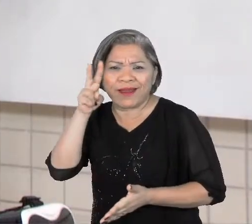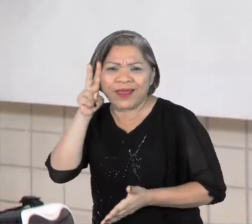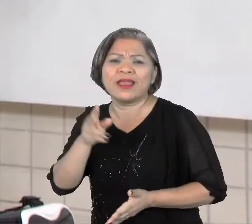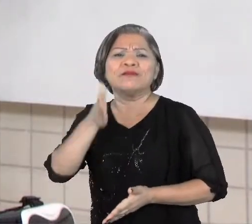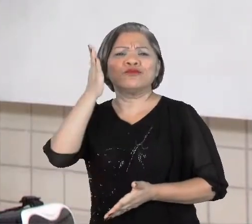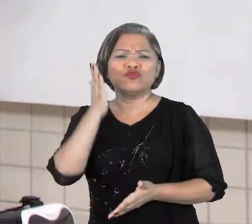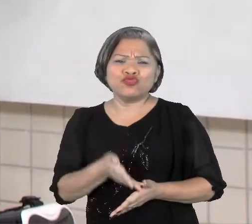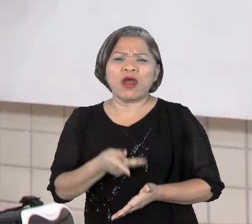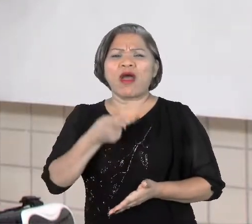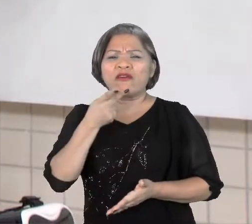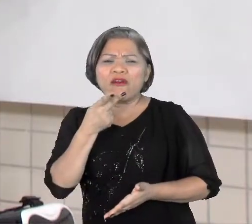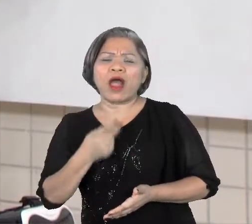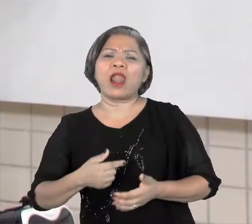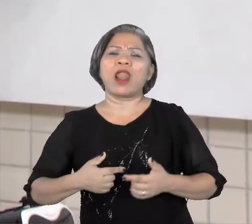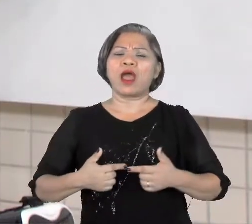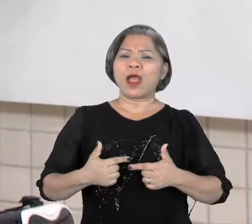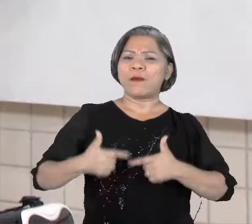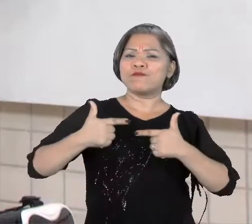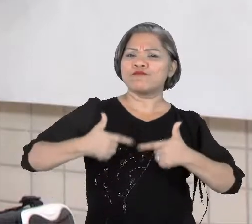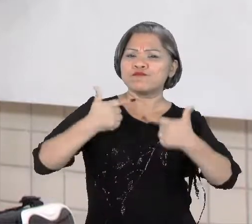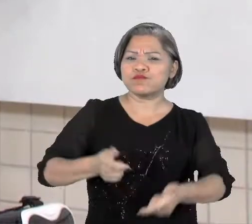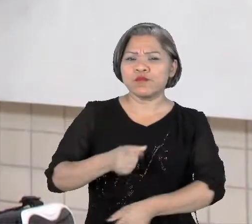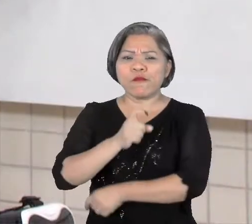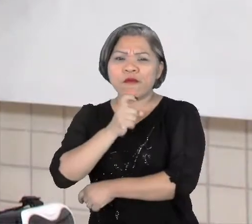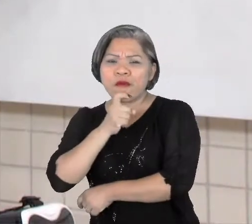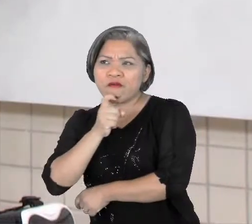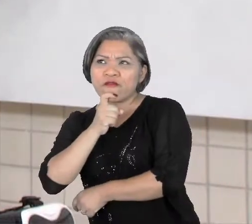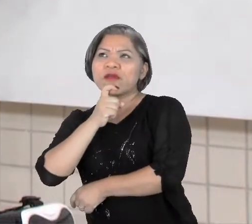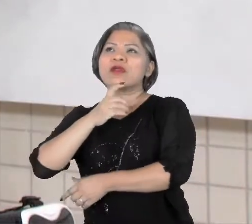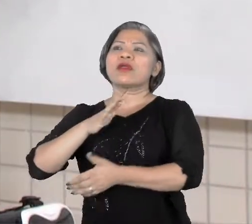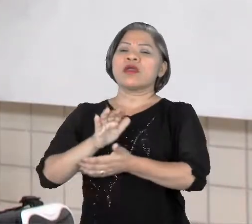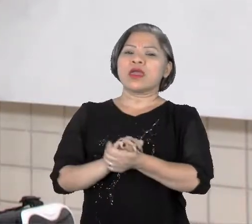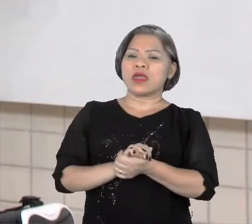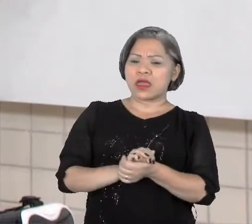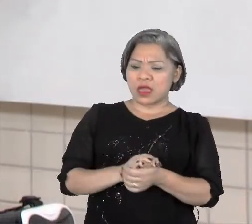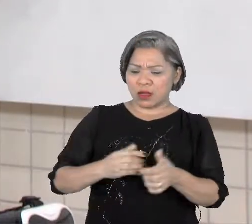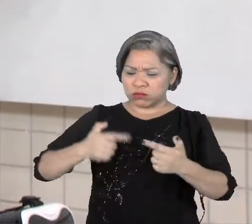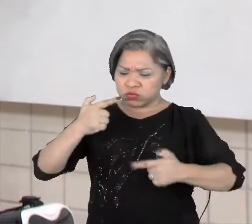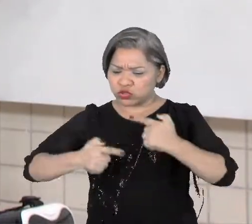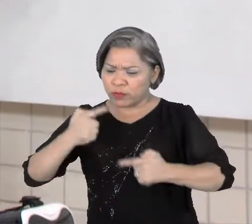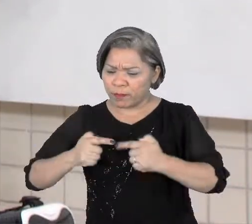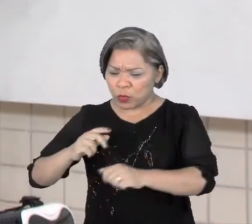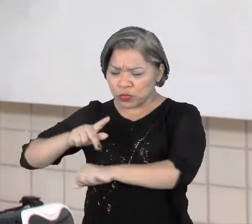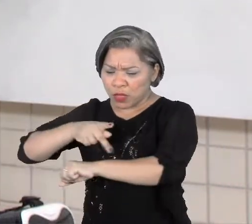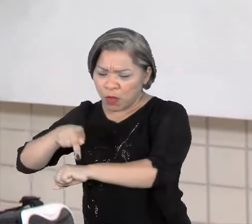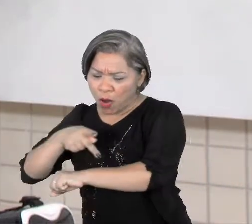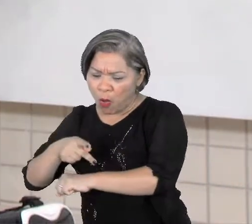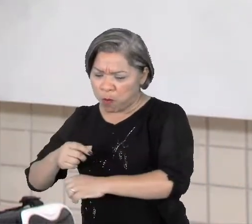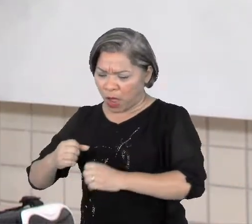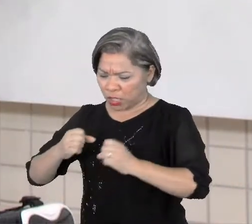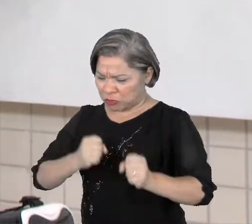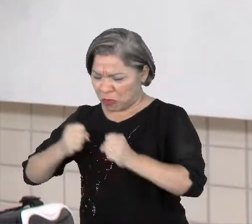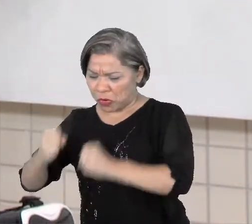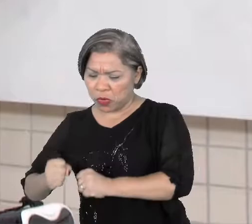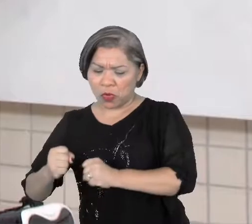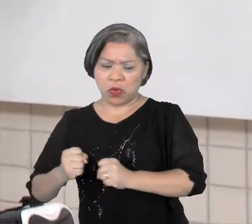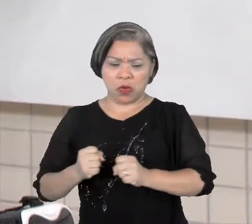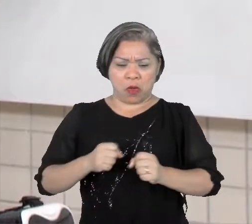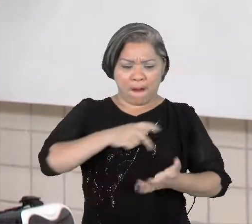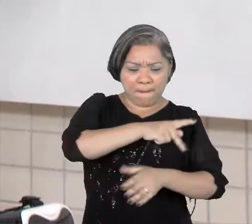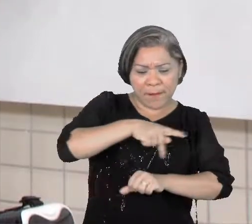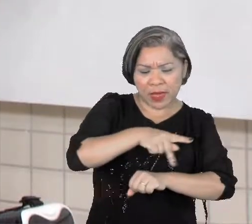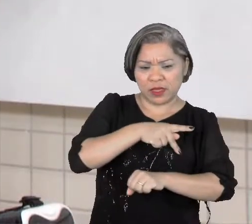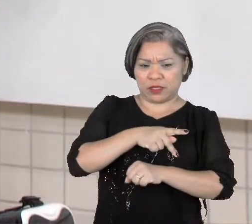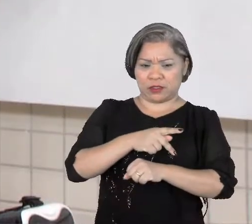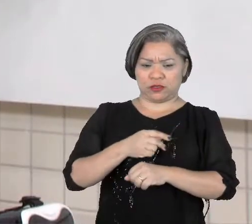da Guerra Fria? Aquela disputa para saber qual país era mais poderoso, qual país era melhor, qual país era mais